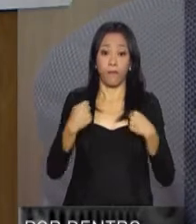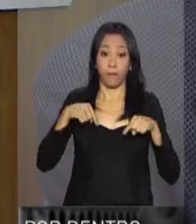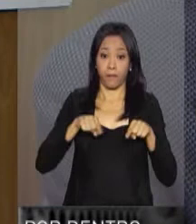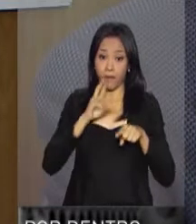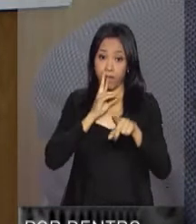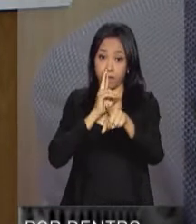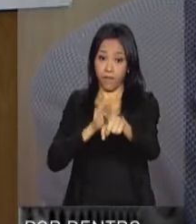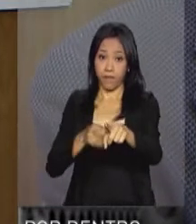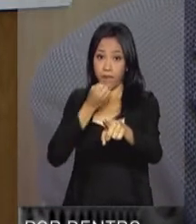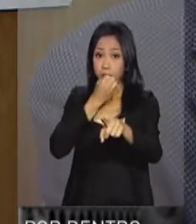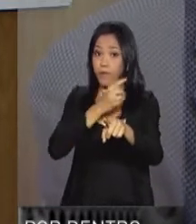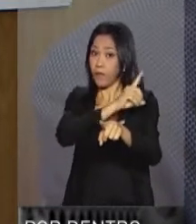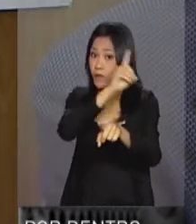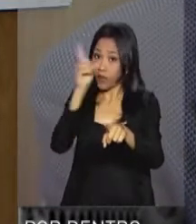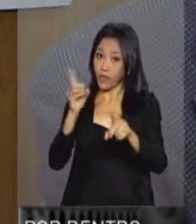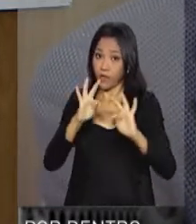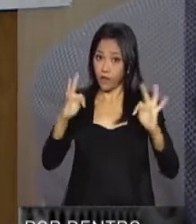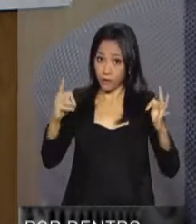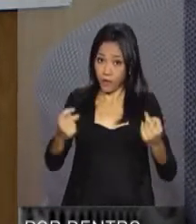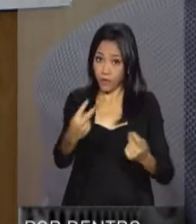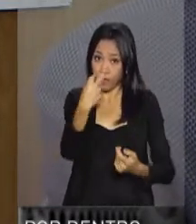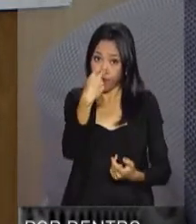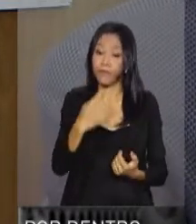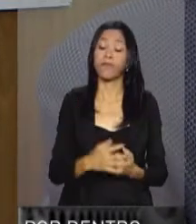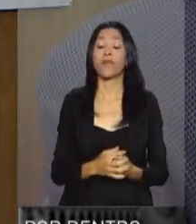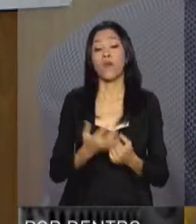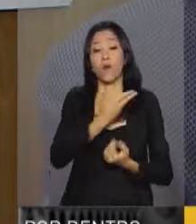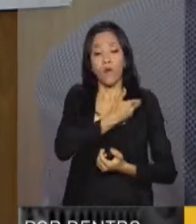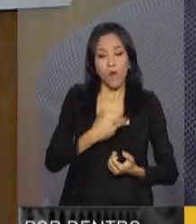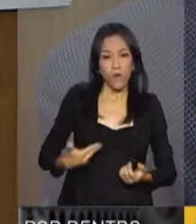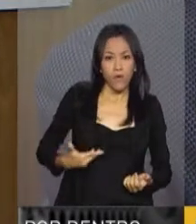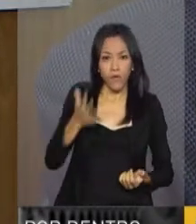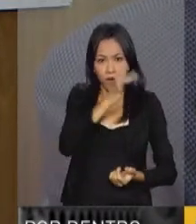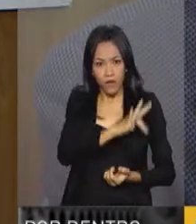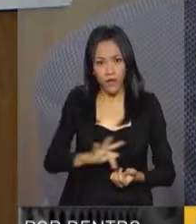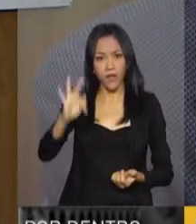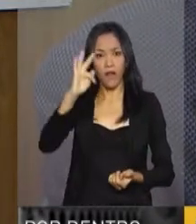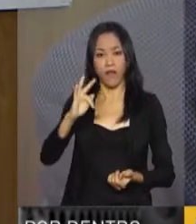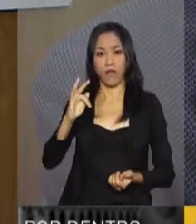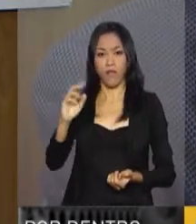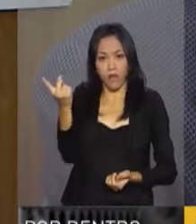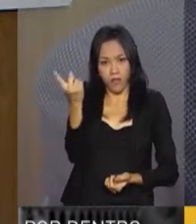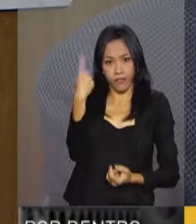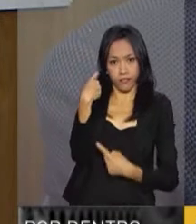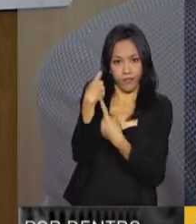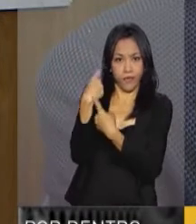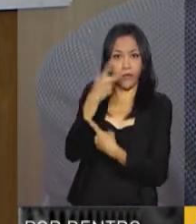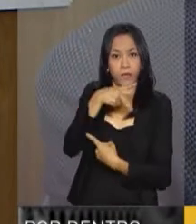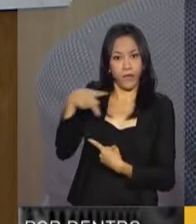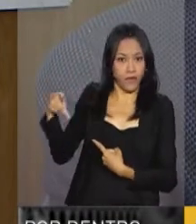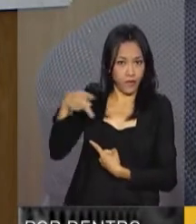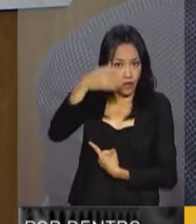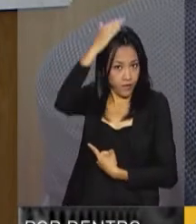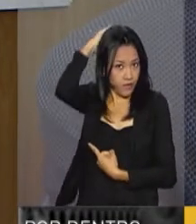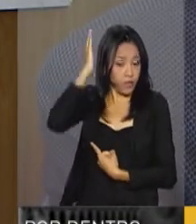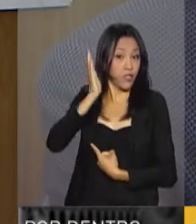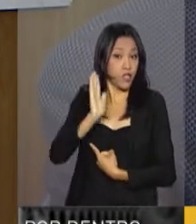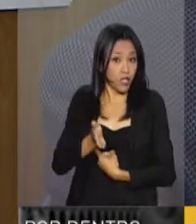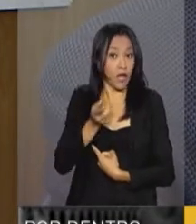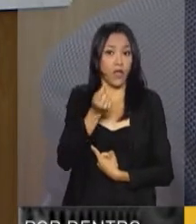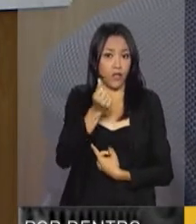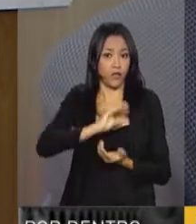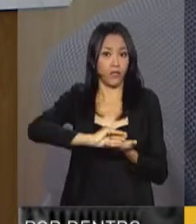horizonte que estão conosco neste momento o governo federal através de determinação do presidente michel temer já fez a liberação de aproximadamente